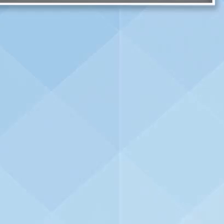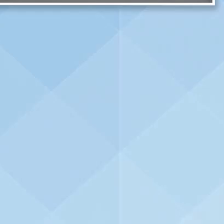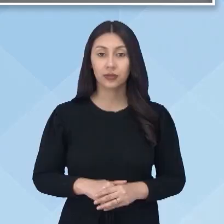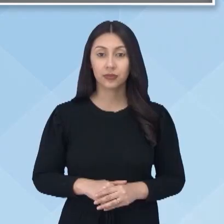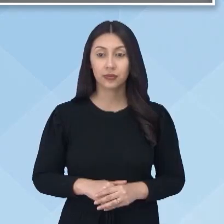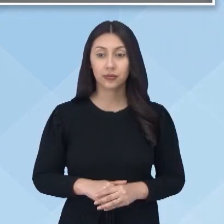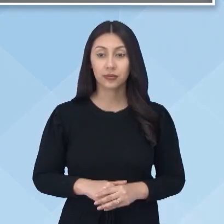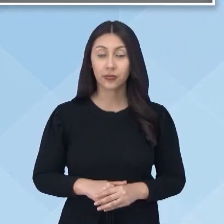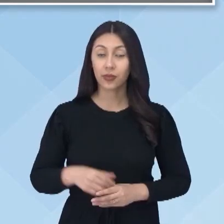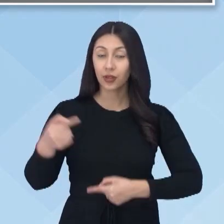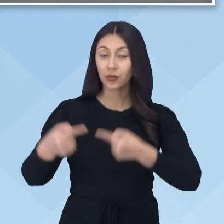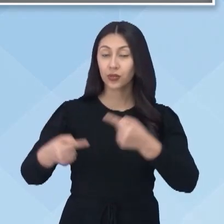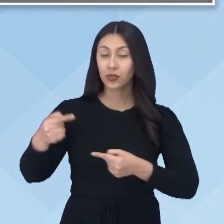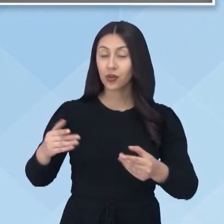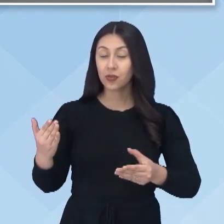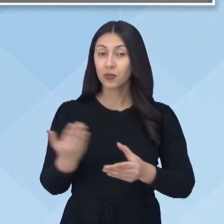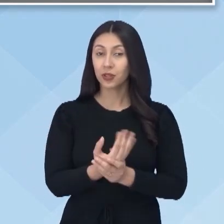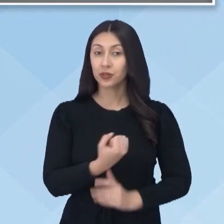o processo, o número